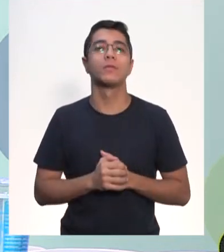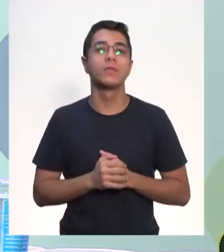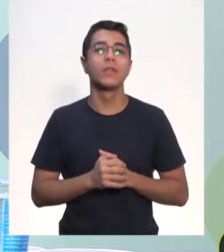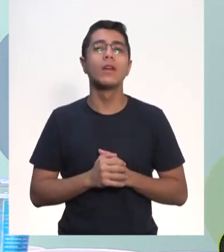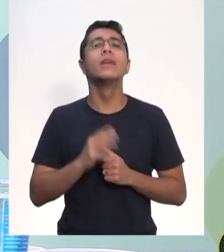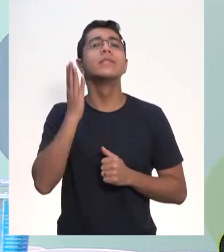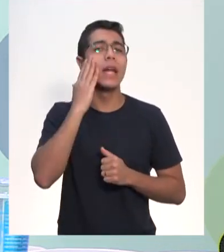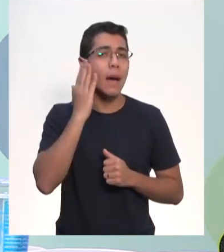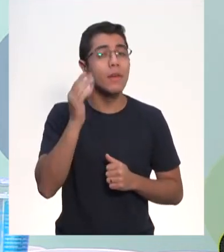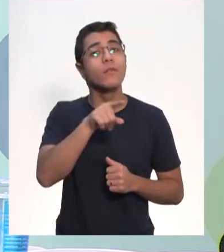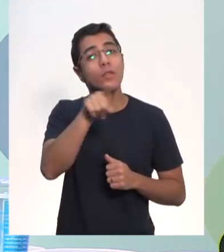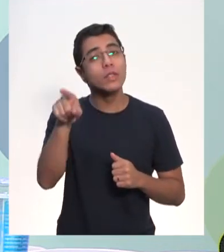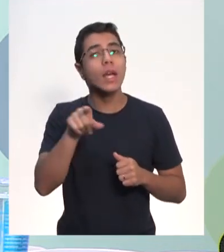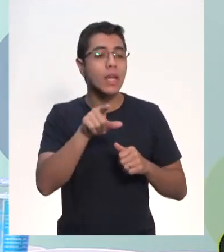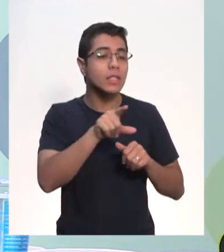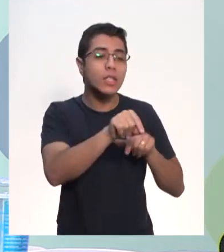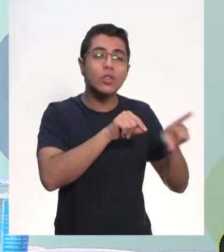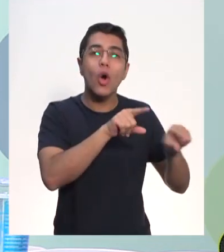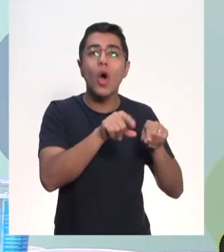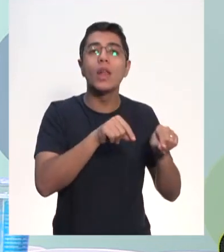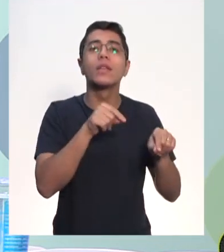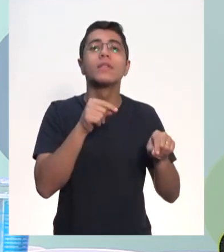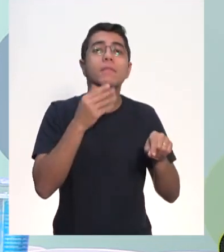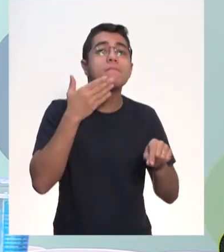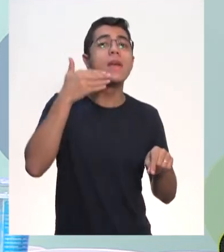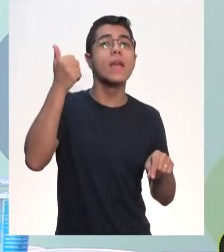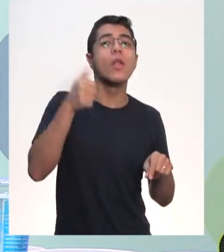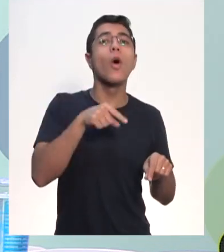melhor canal. A escola, a gestão, junto com os